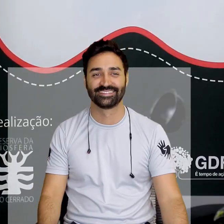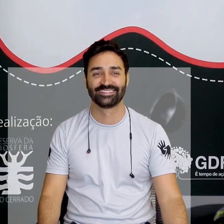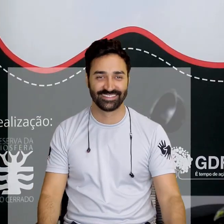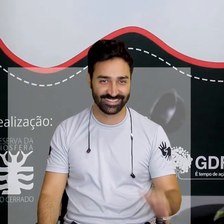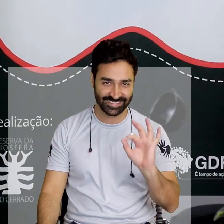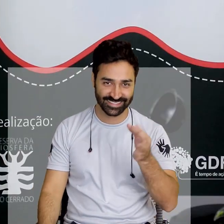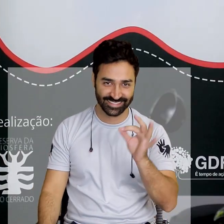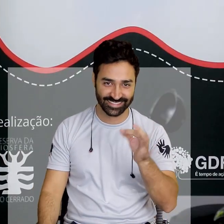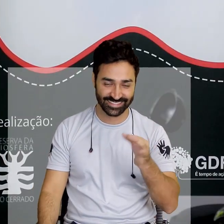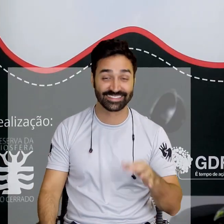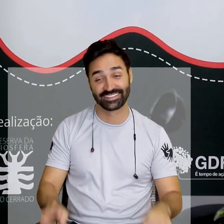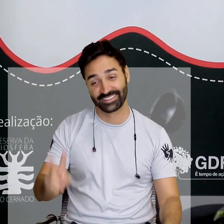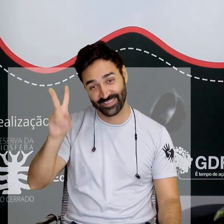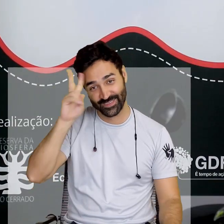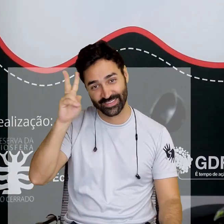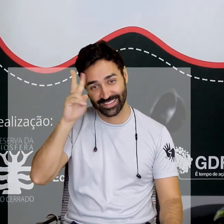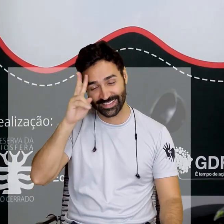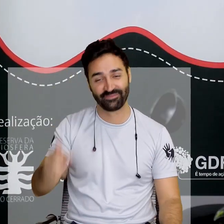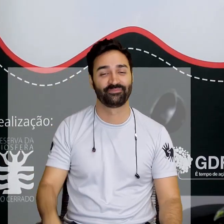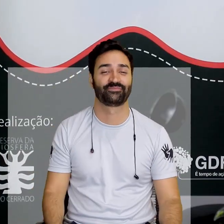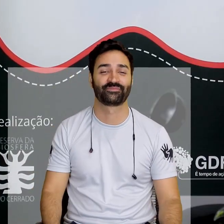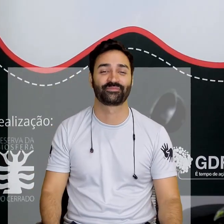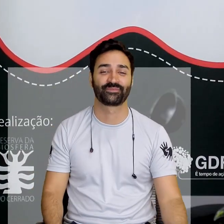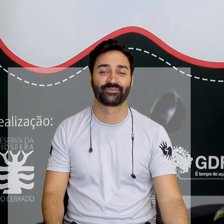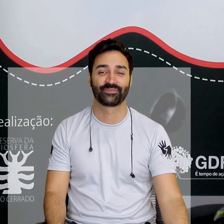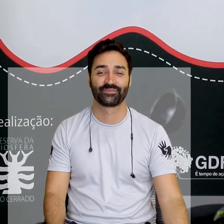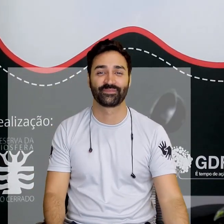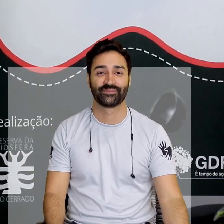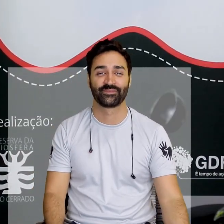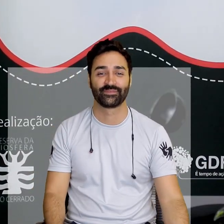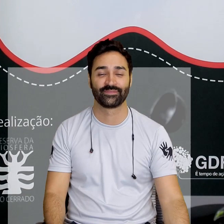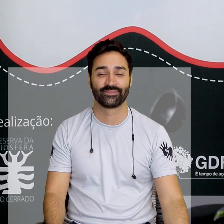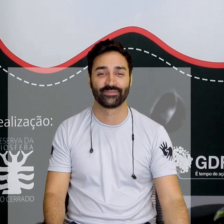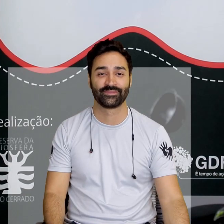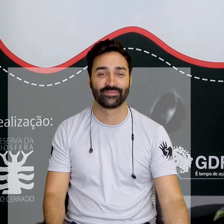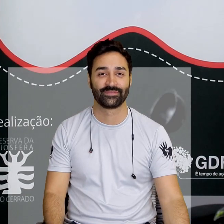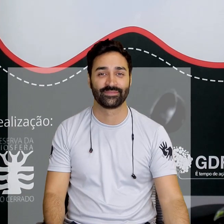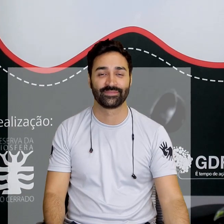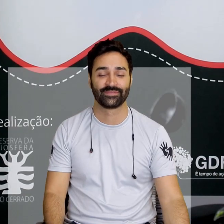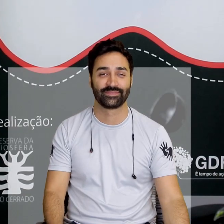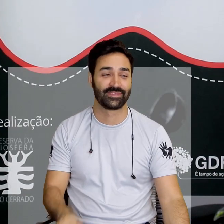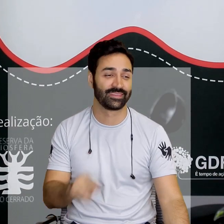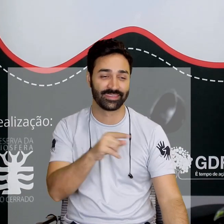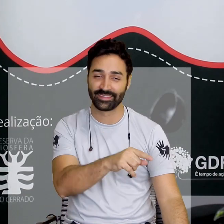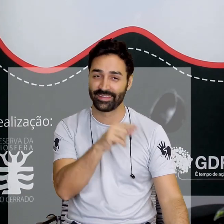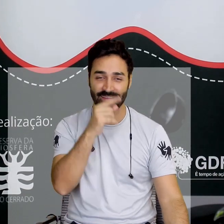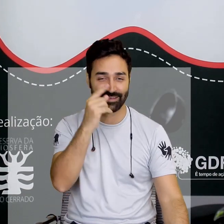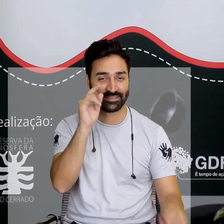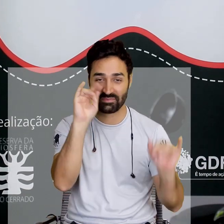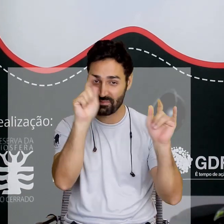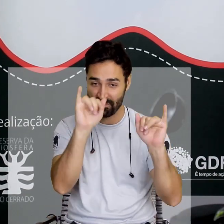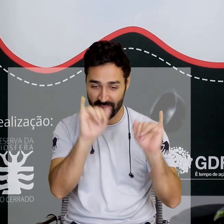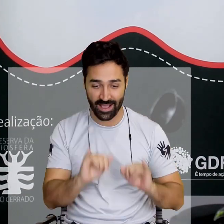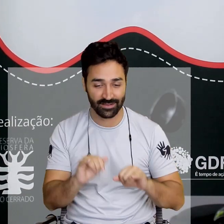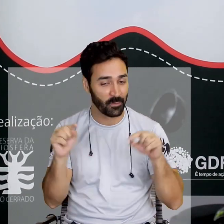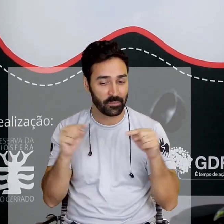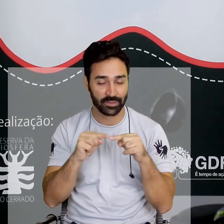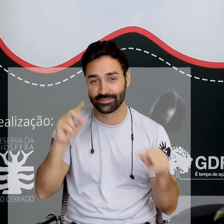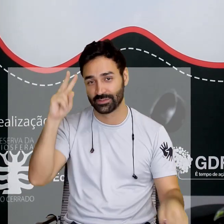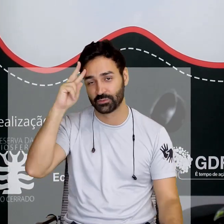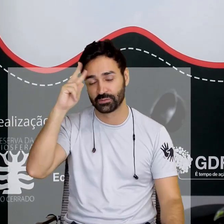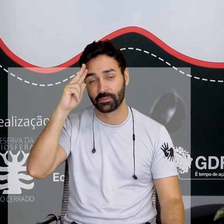Né? Segunda-feira, não tem outro dia. Não tem outro dia que essa foto lembre. Vamos lá, mais